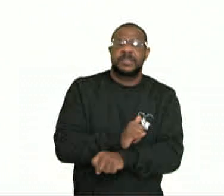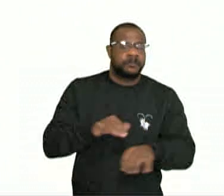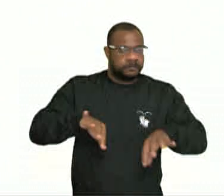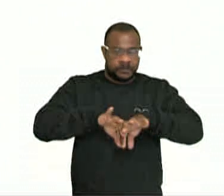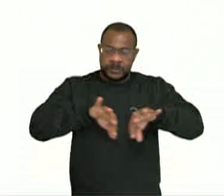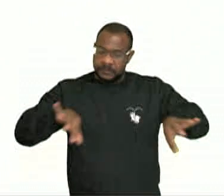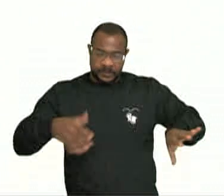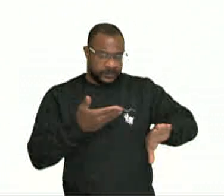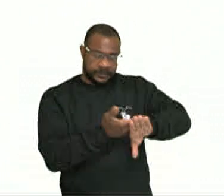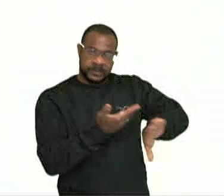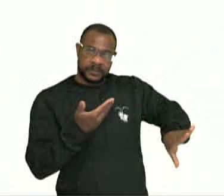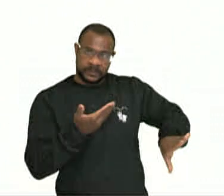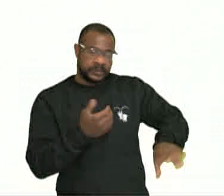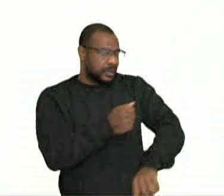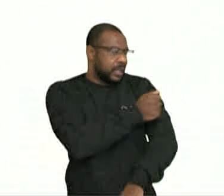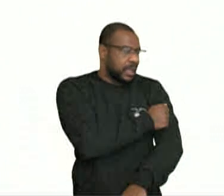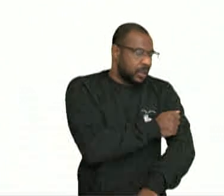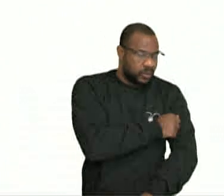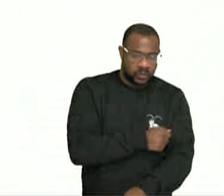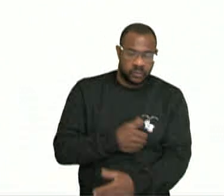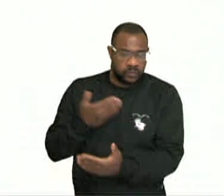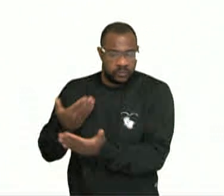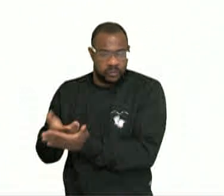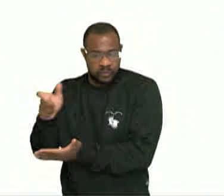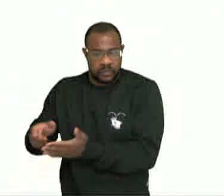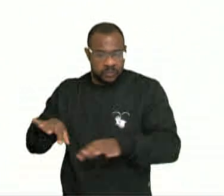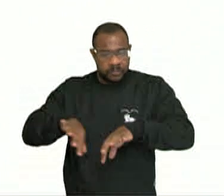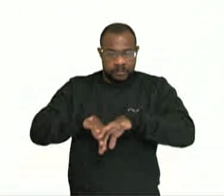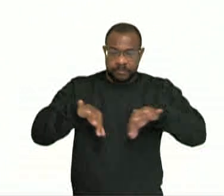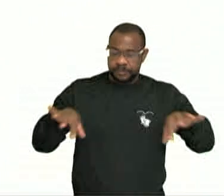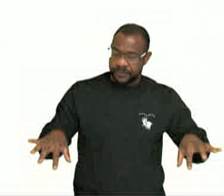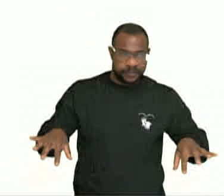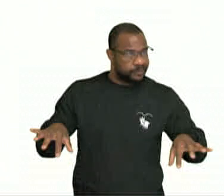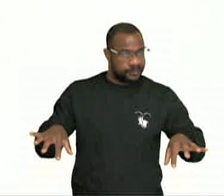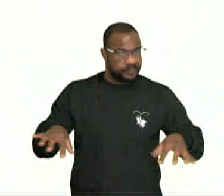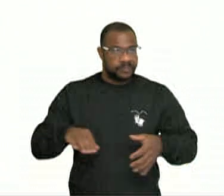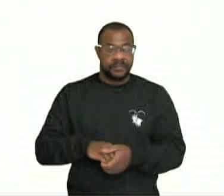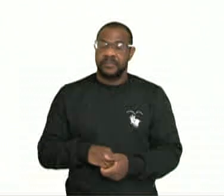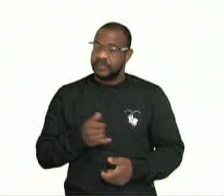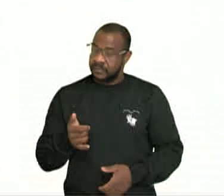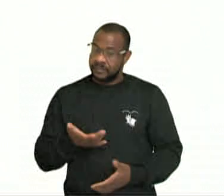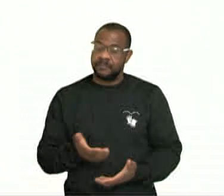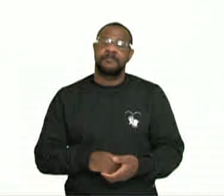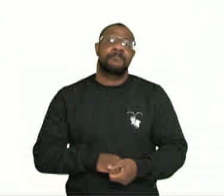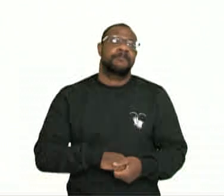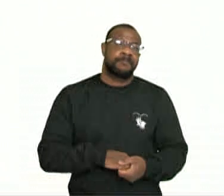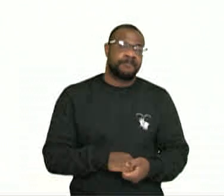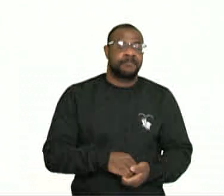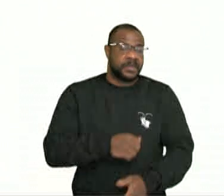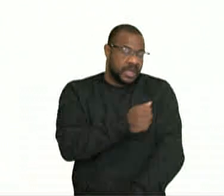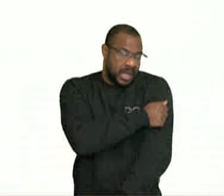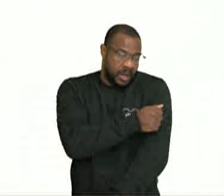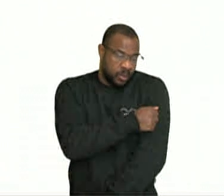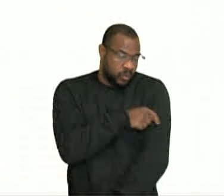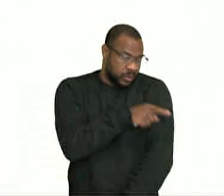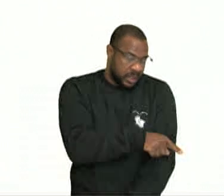divorciam. É o que parece acontecer entre nós. Enquanto o número de alunos no ensino fundamental, médio e superior